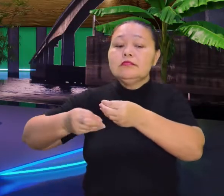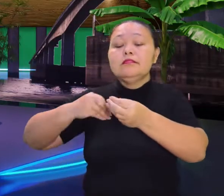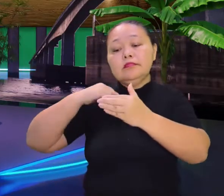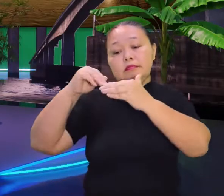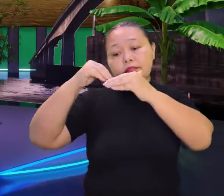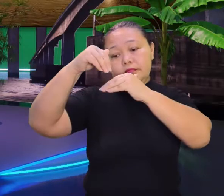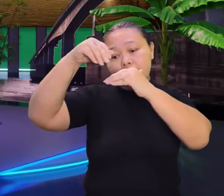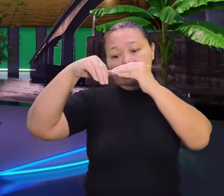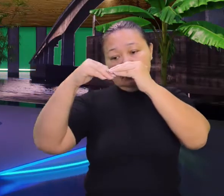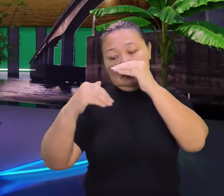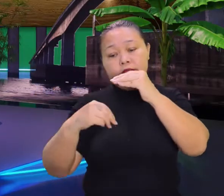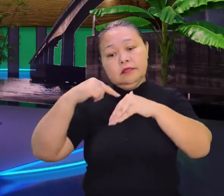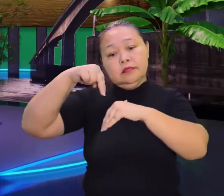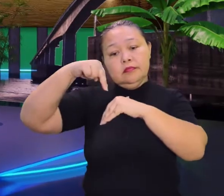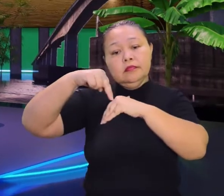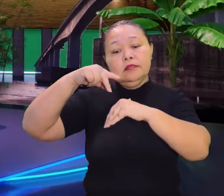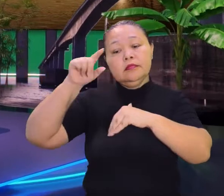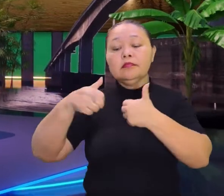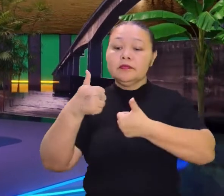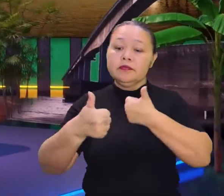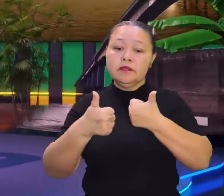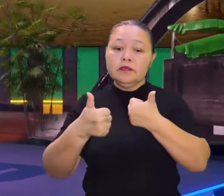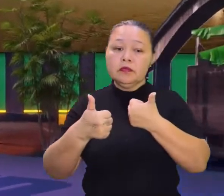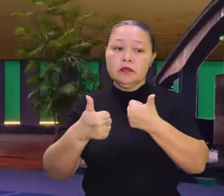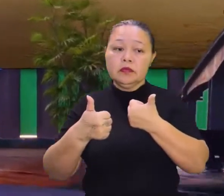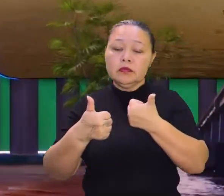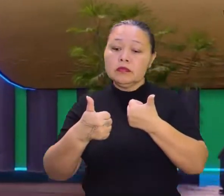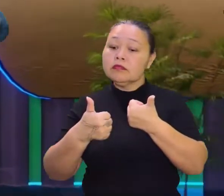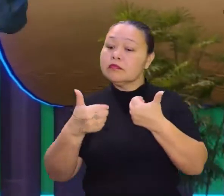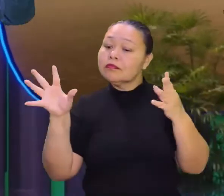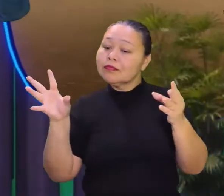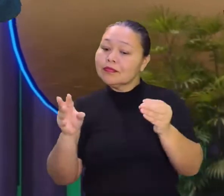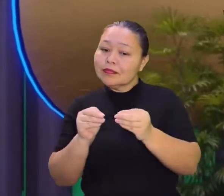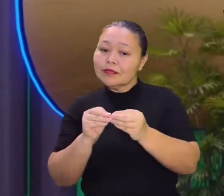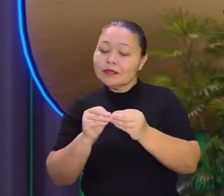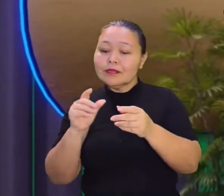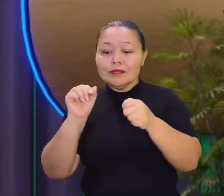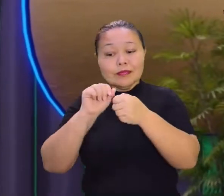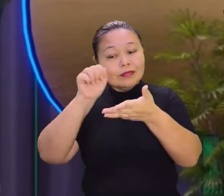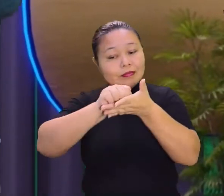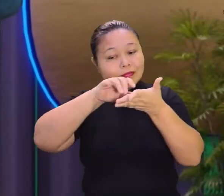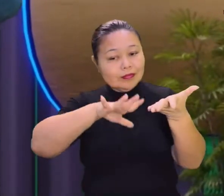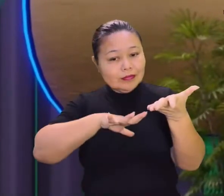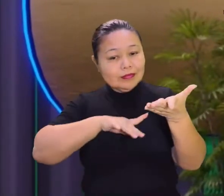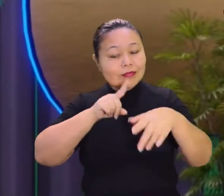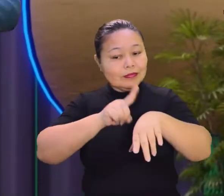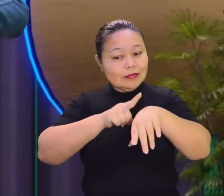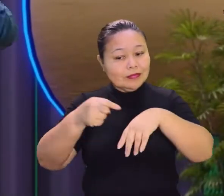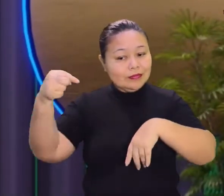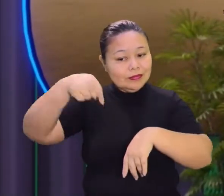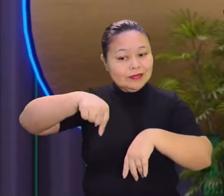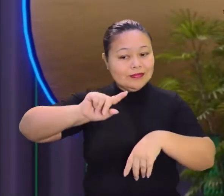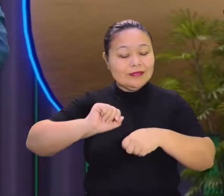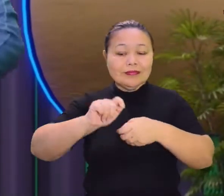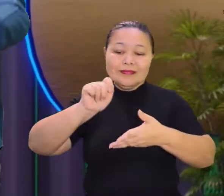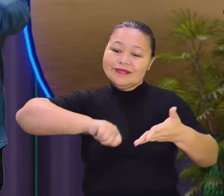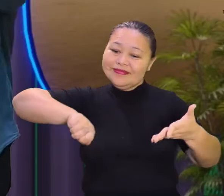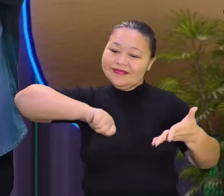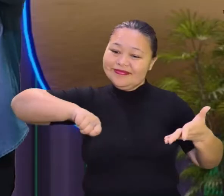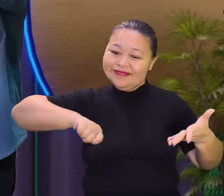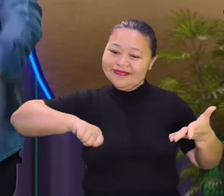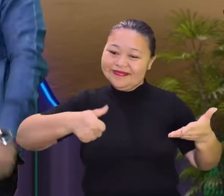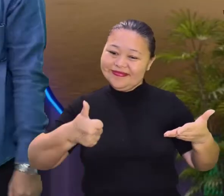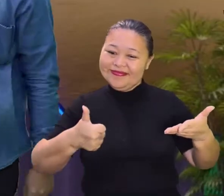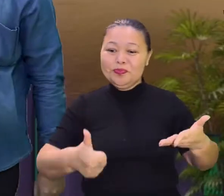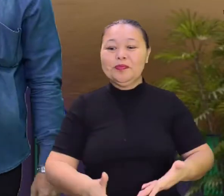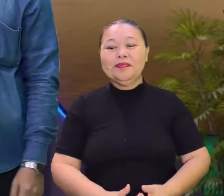para o subdesenvolvimento das nações, professor Jorge. Beleza. Esse foi o nosso resumão. faça a sua atividade, daqui a pouco a gente volta para corrigir, beleza?